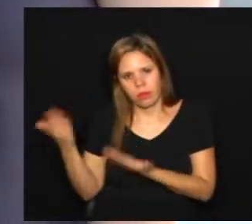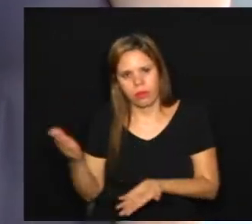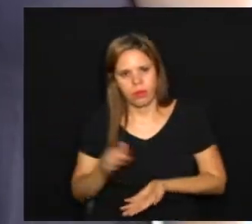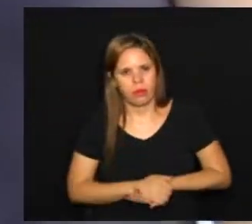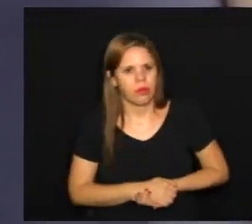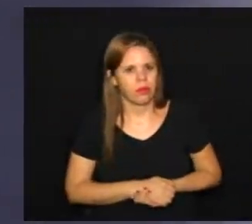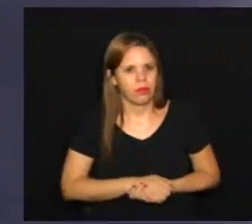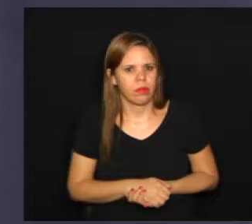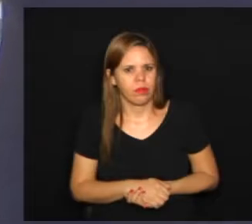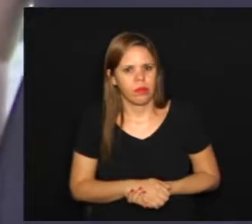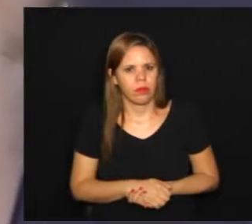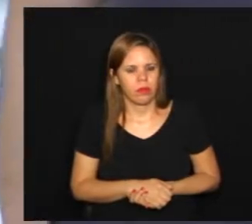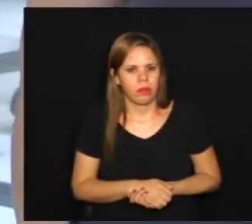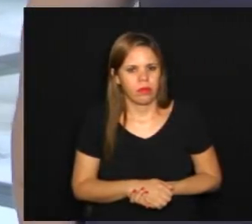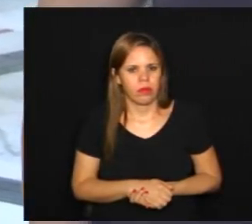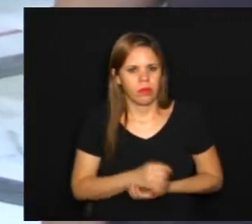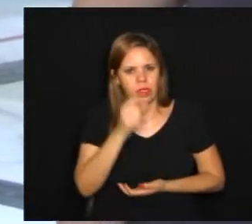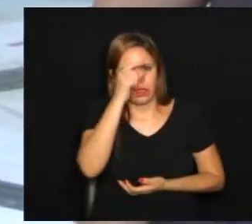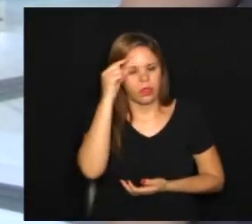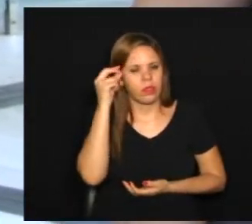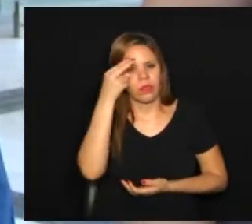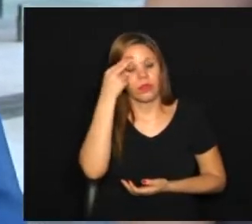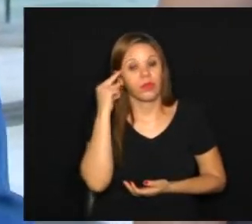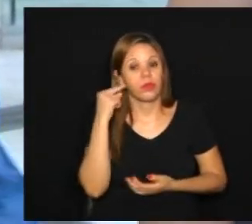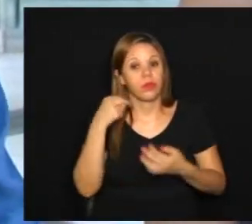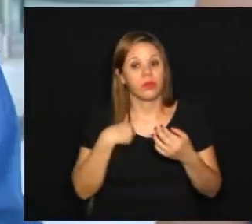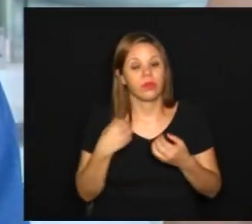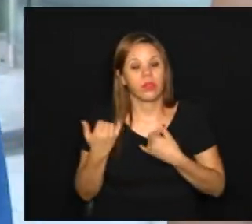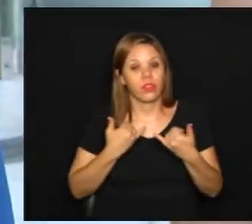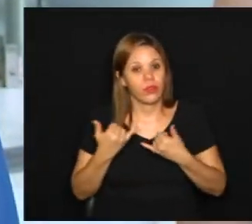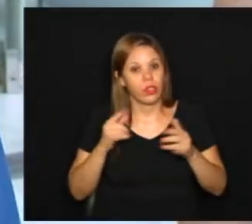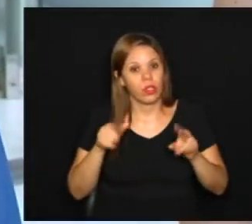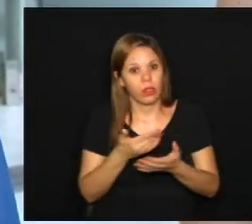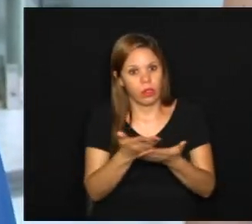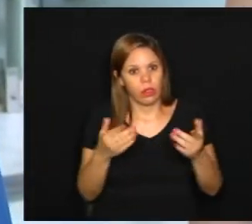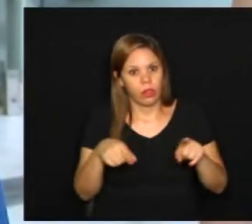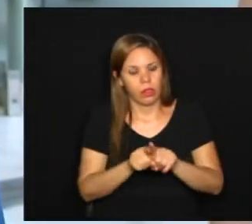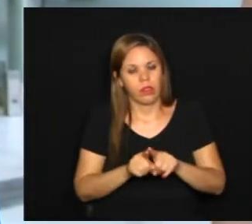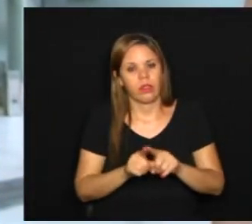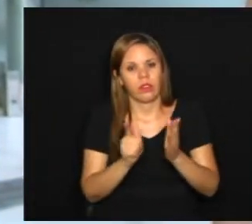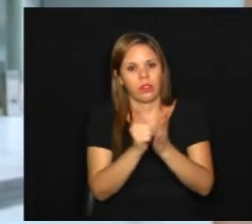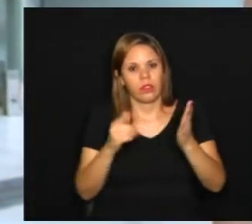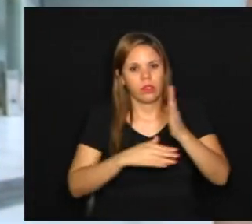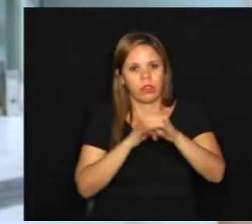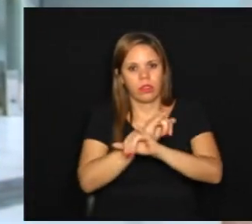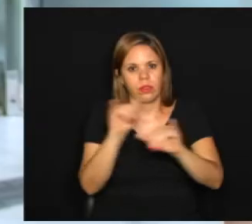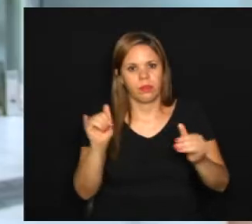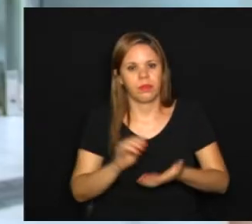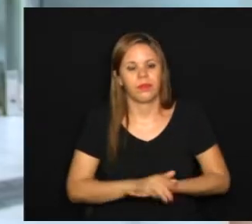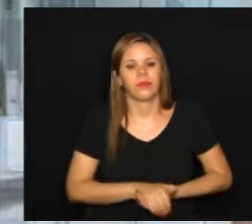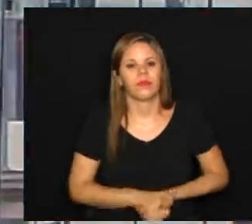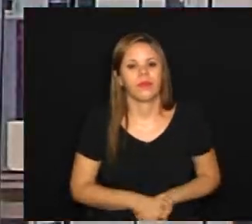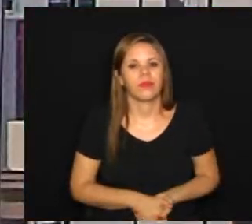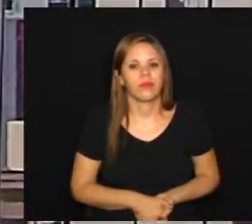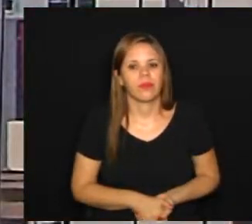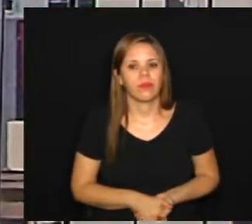uma área do corpo que a gente não põe muito a mão e, consequentemente, não é igual a nossa mão que a gente leva o tempo inteiro ao